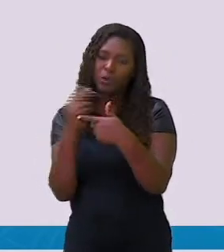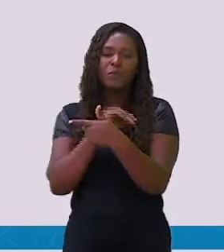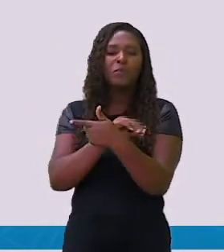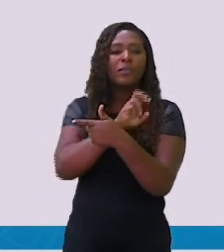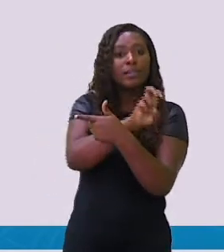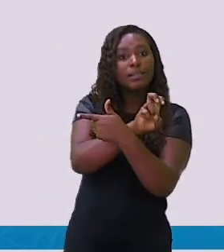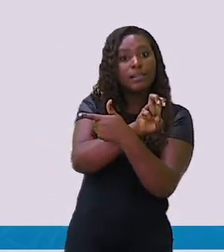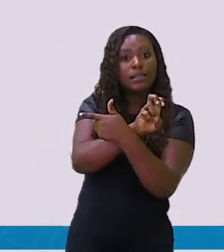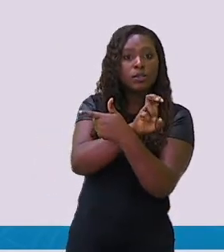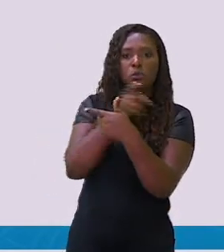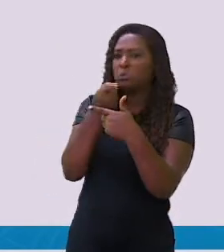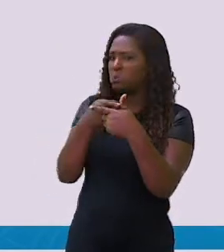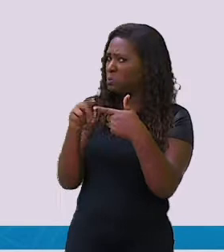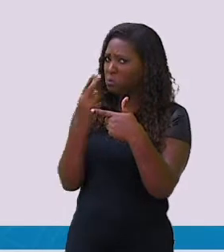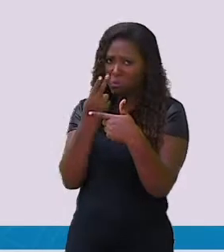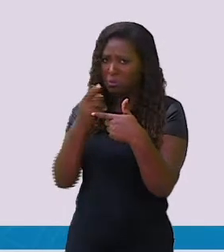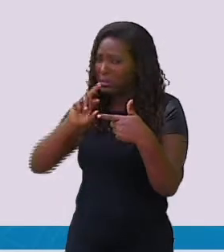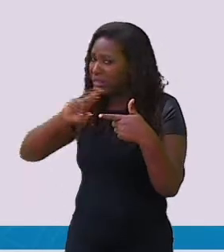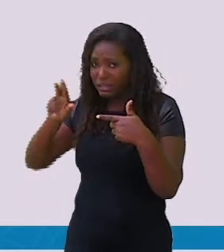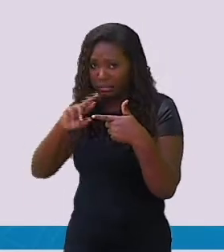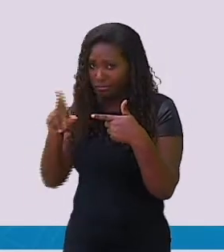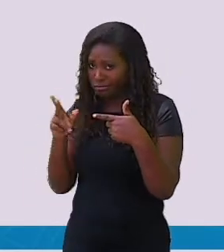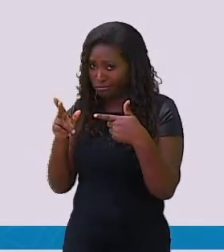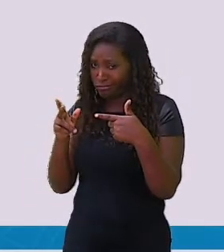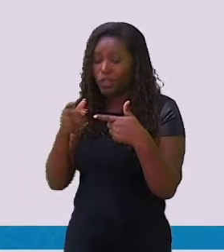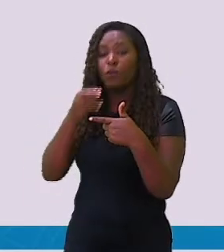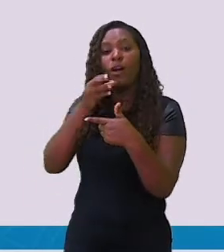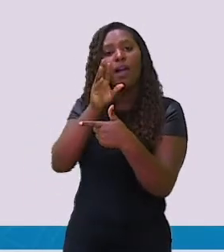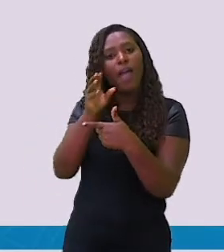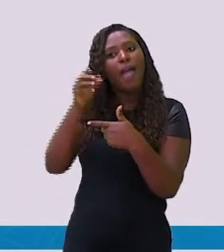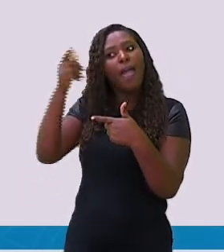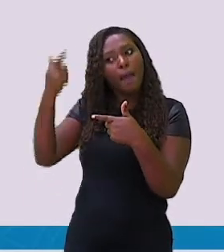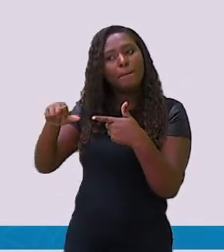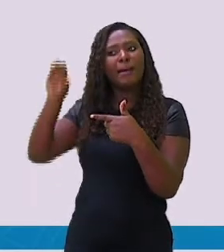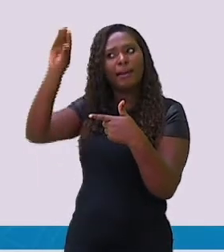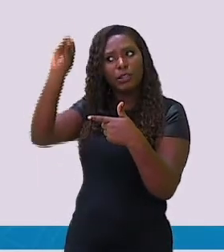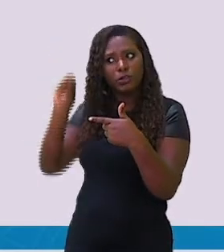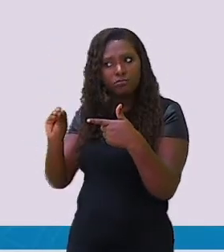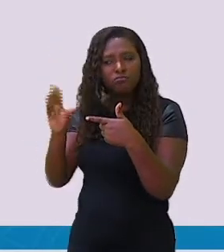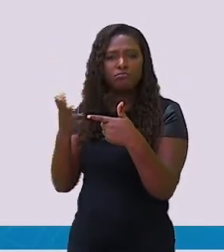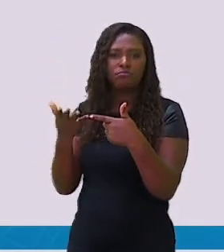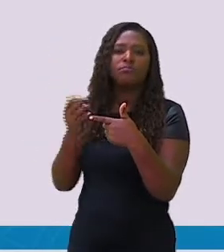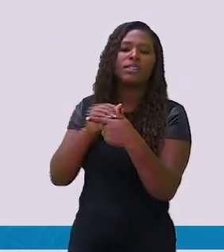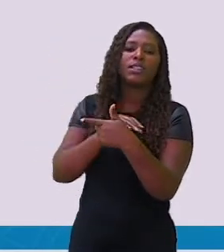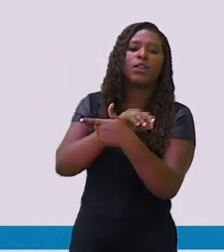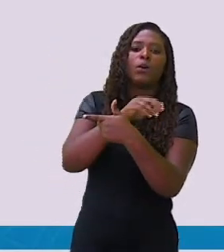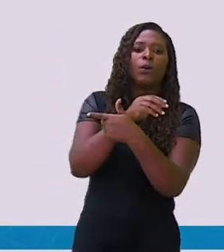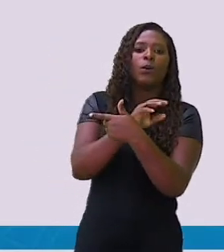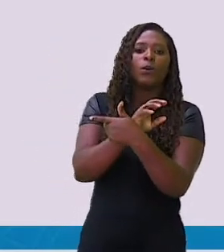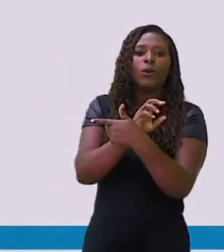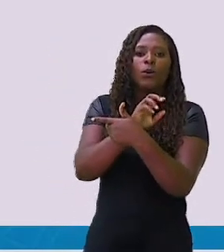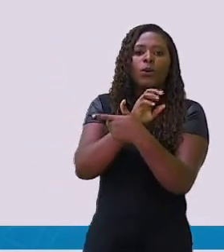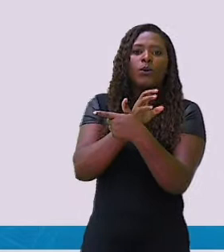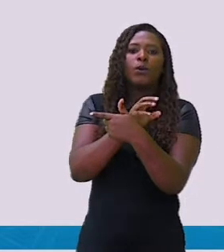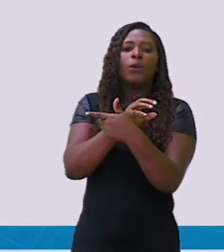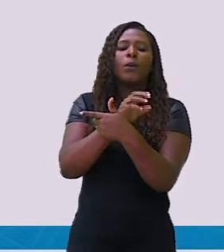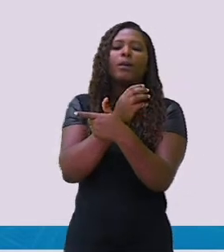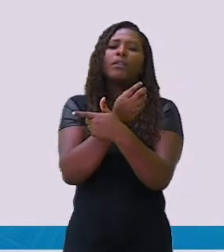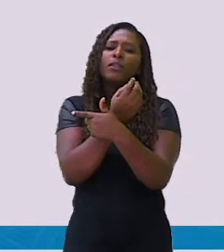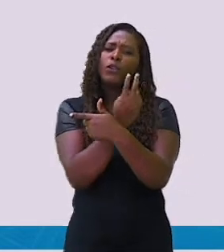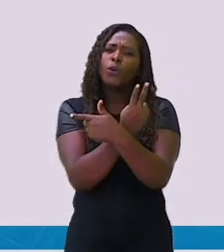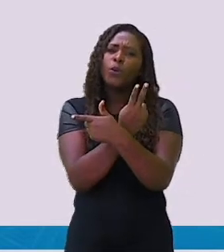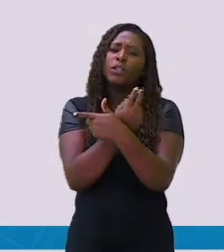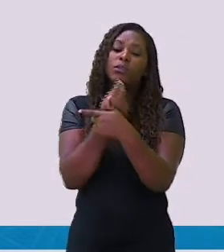dois então vou repetir ele aqui olha e agora vou dividir novamente por dois porque 2